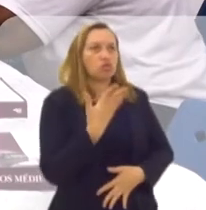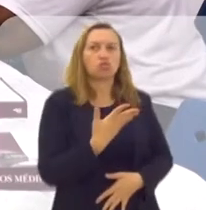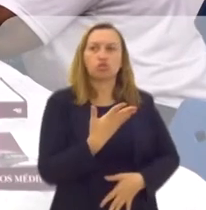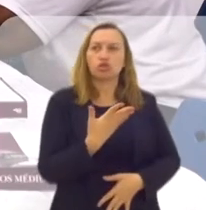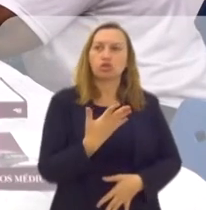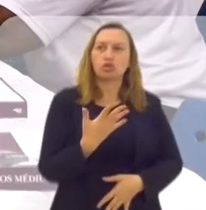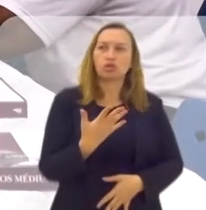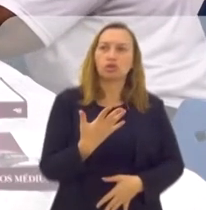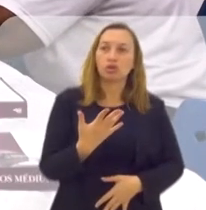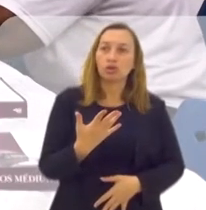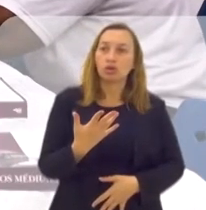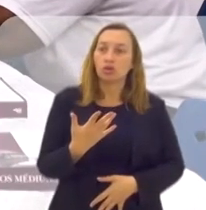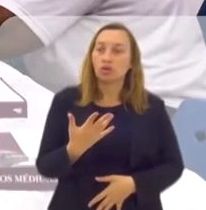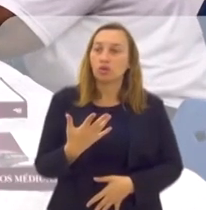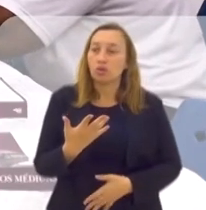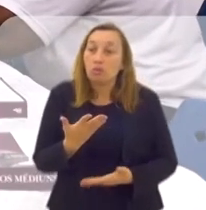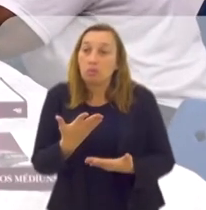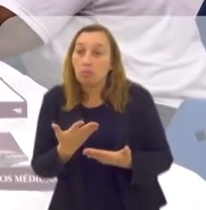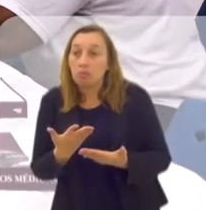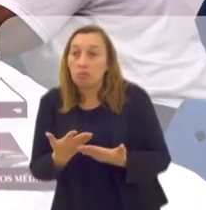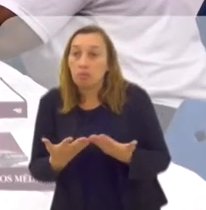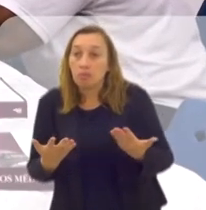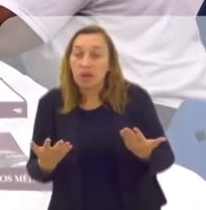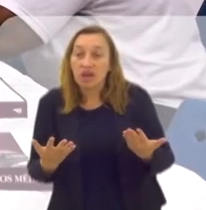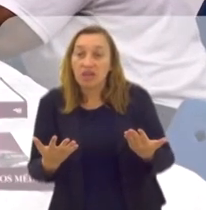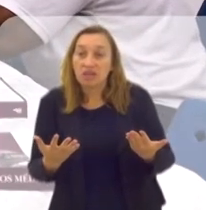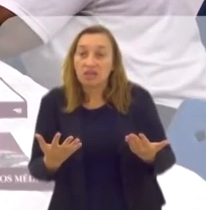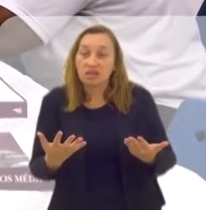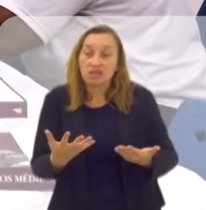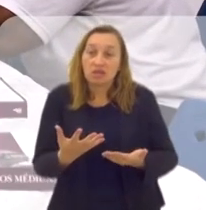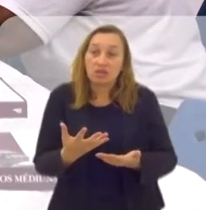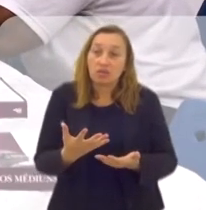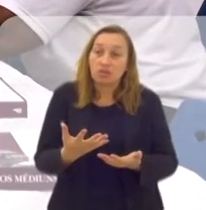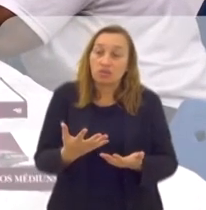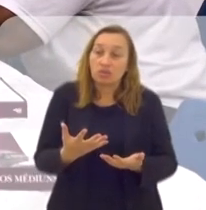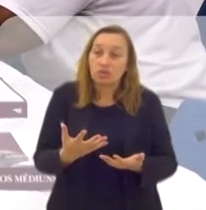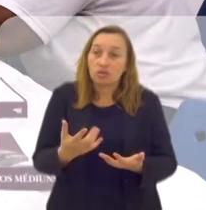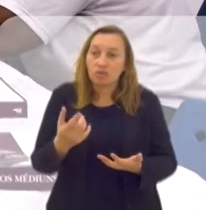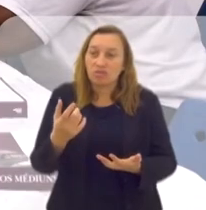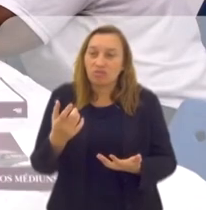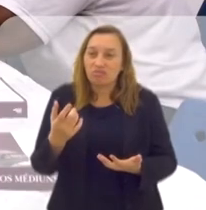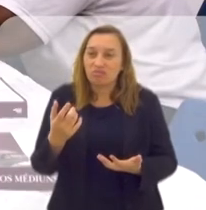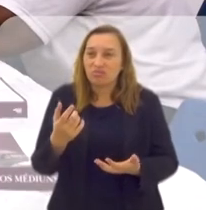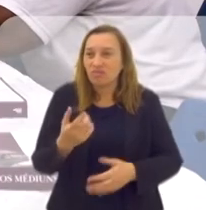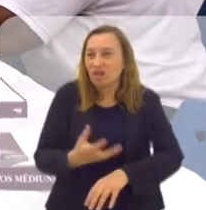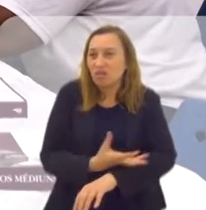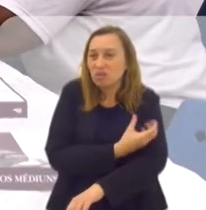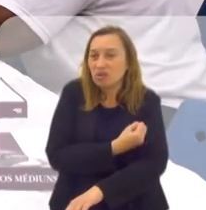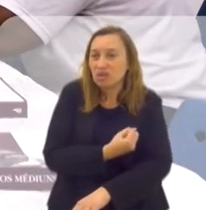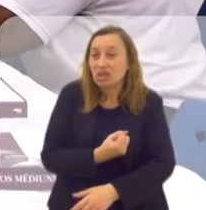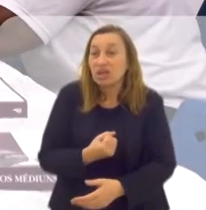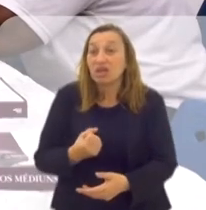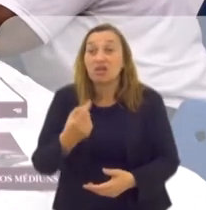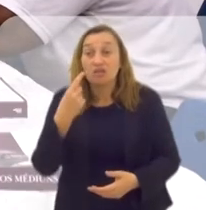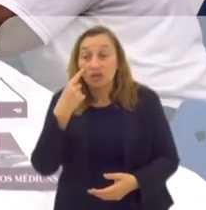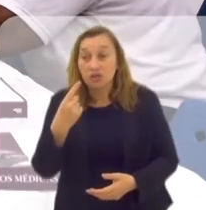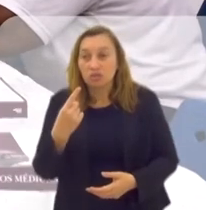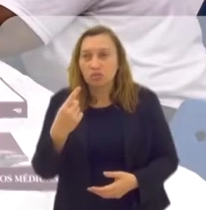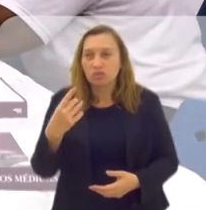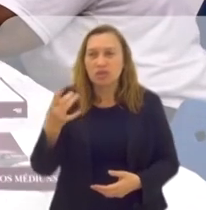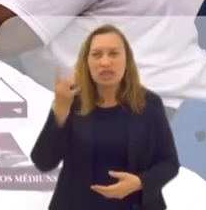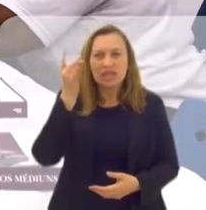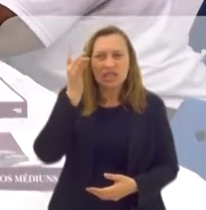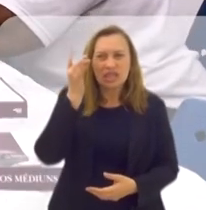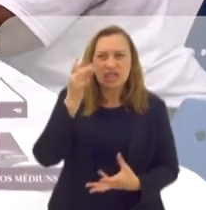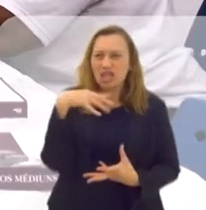Ou ela se assusta, ou ela se desequilibra emocionalmente, Porque nós atendemos muitos